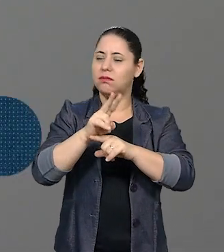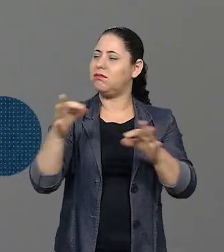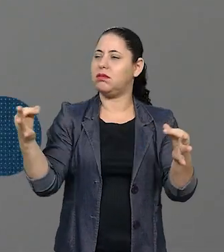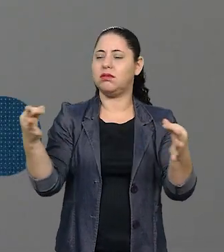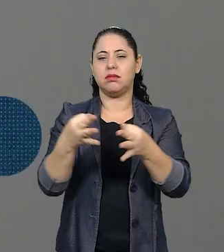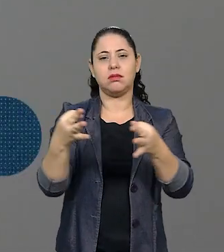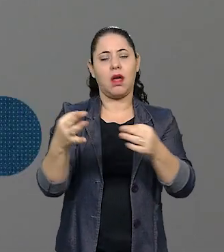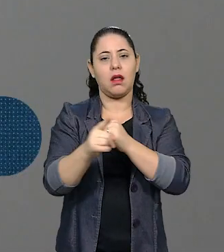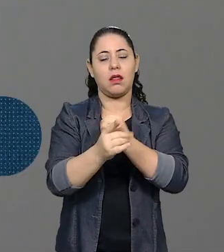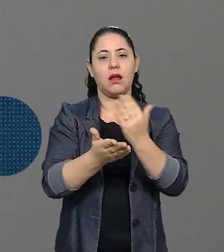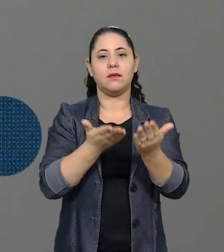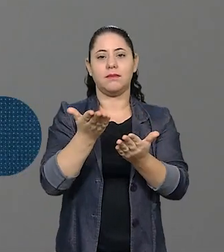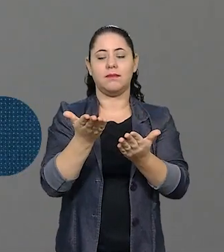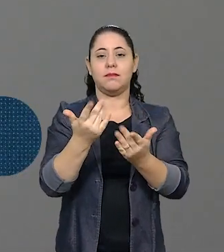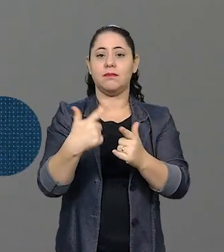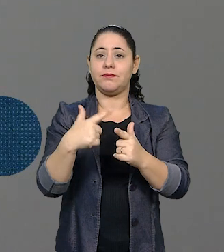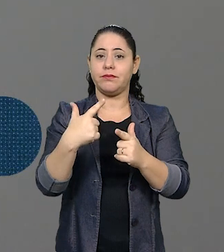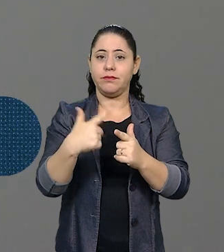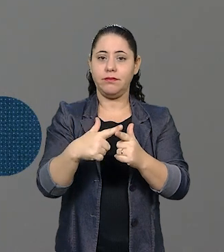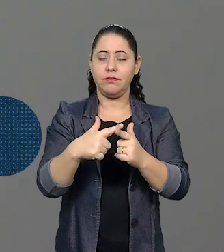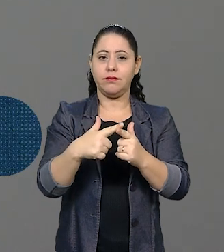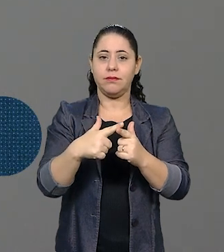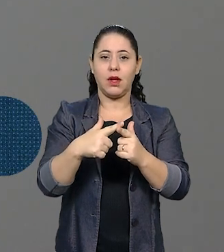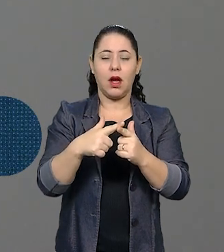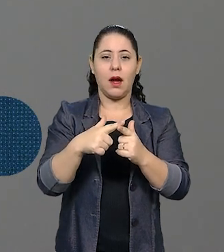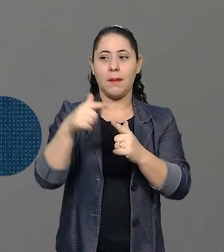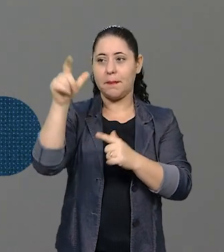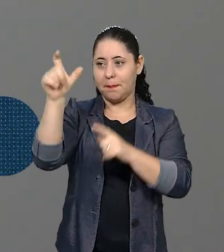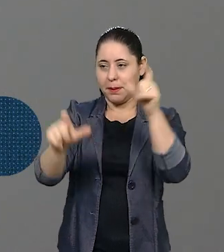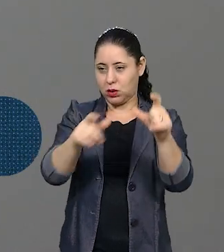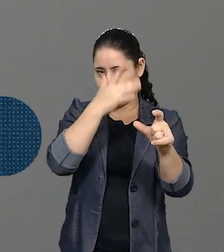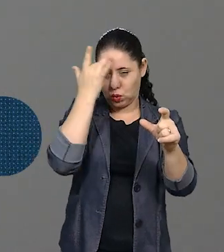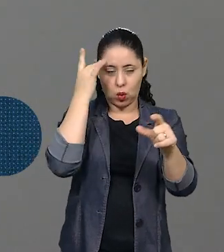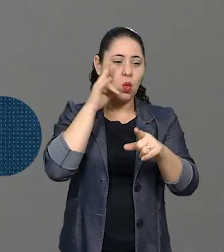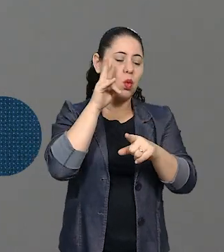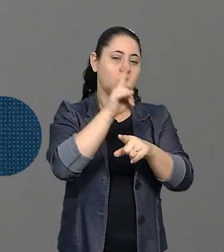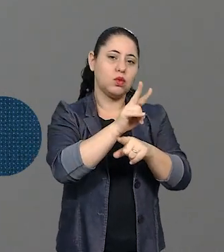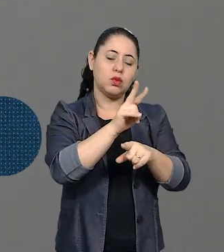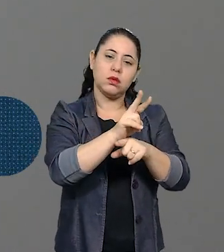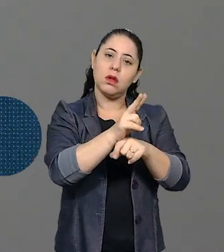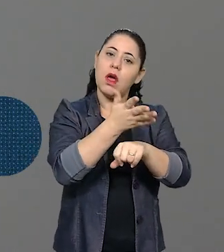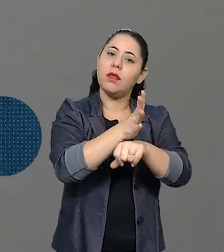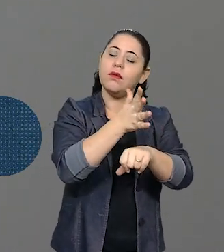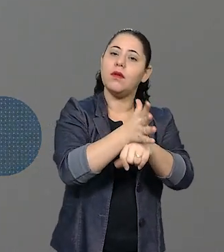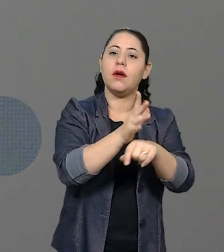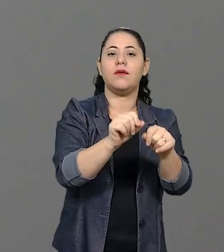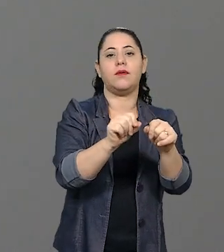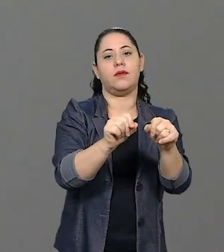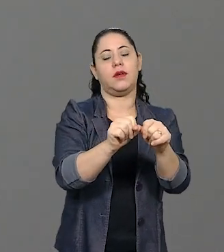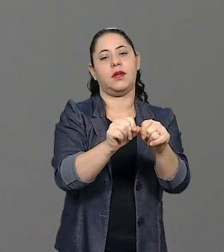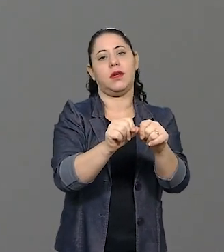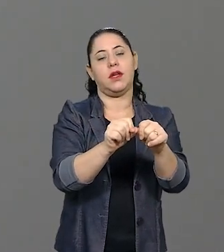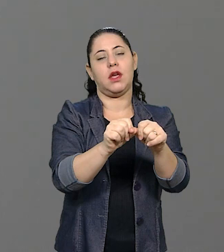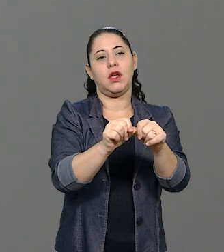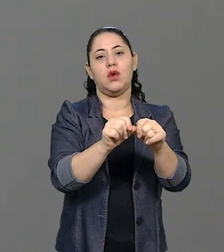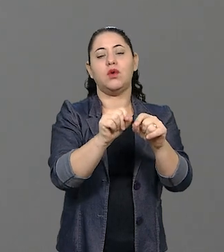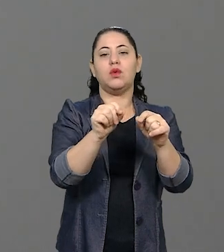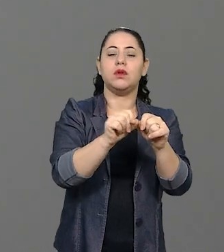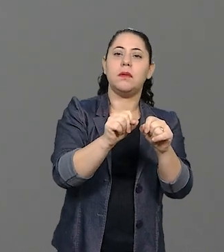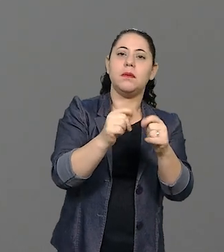está tendo atendimento adequado. O berçário aqui, né, pra gente, eu acho que é espetacular, é um serviço muito completo,